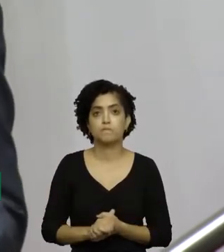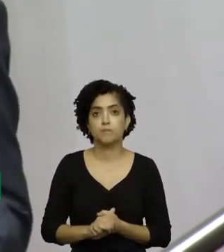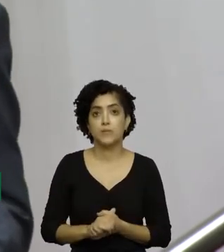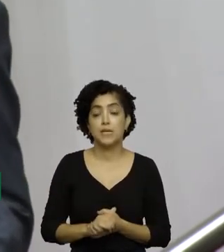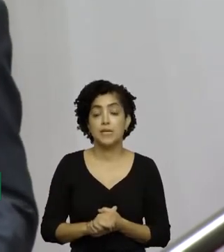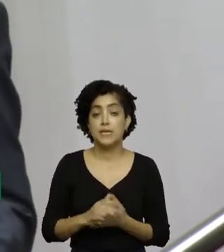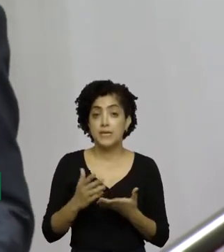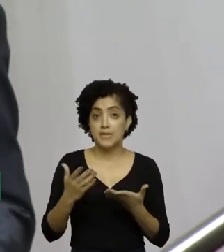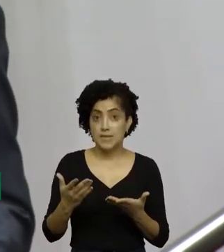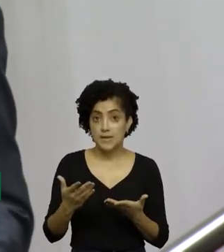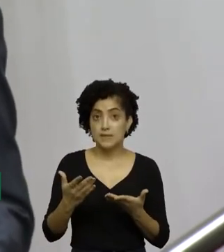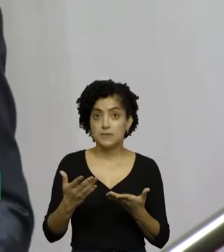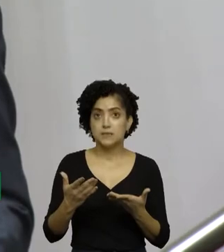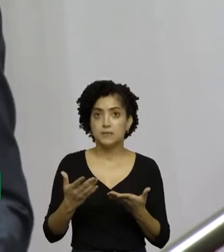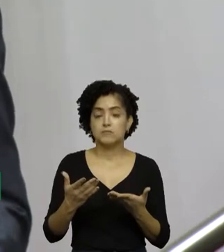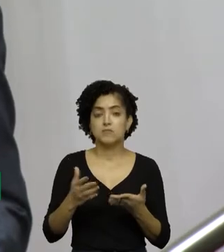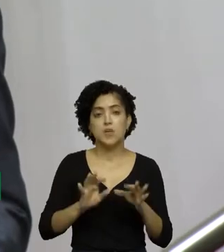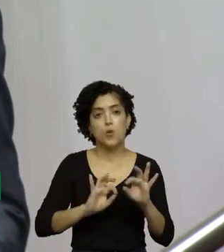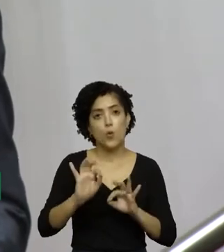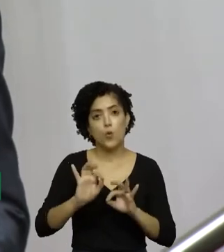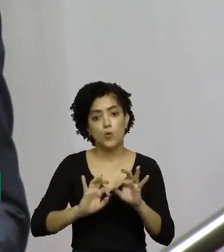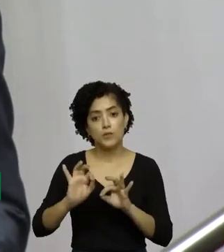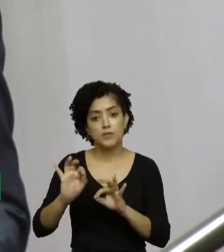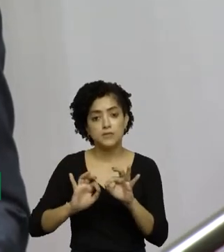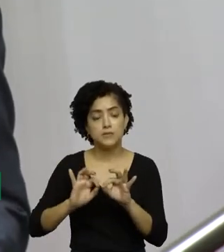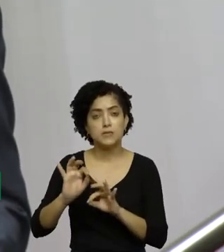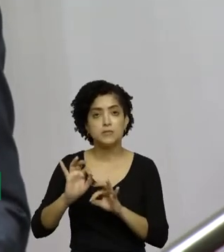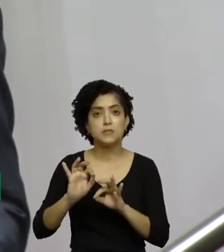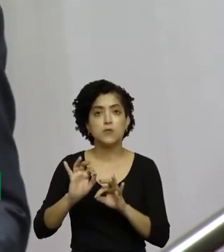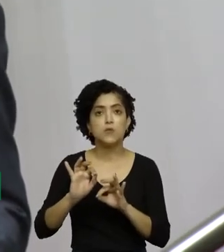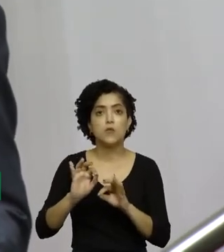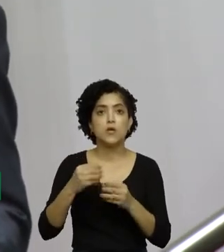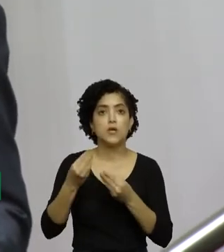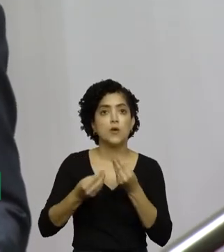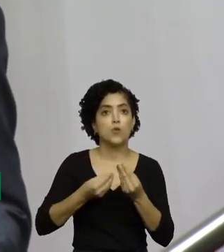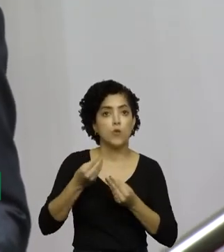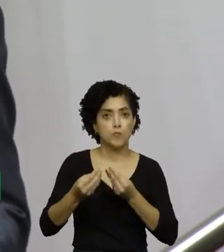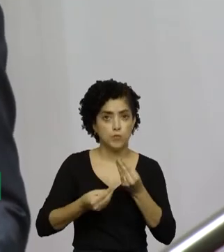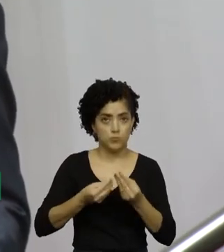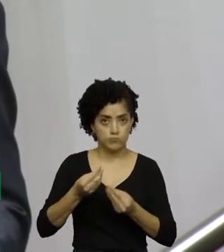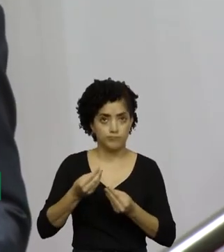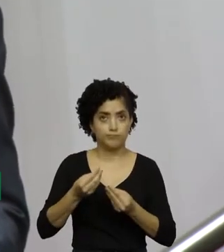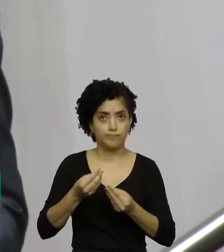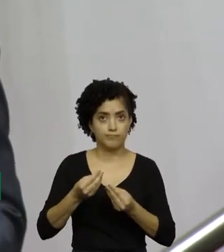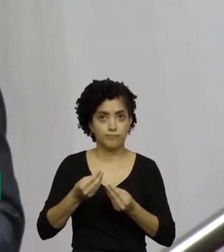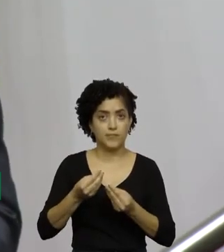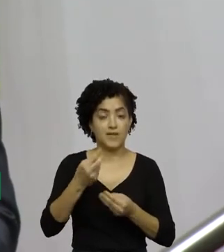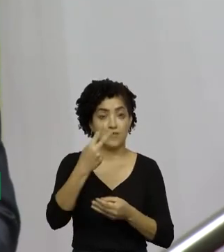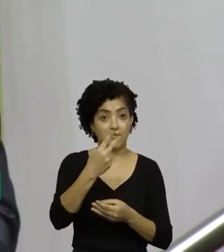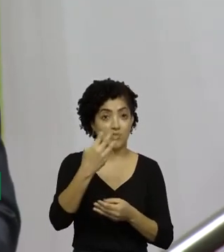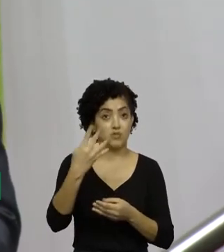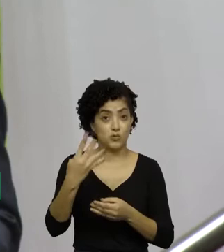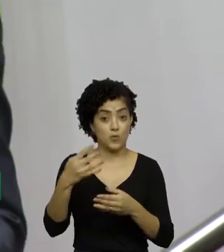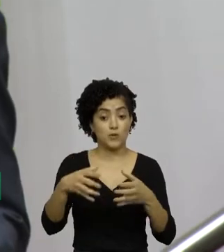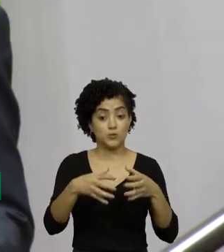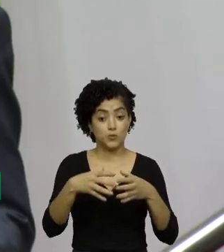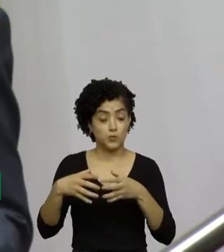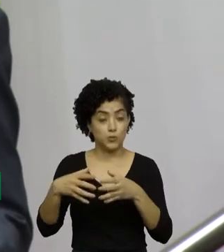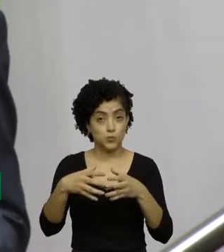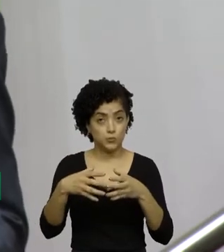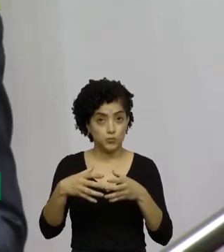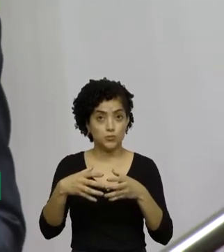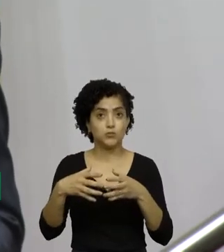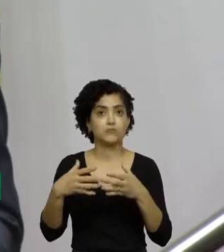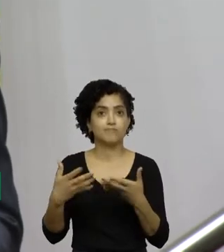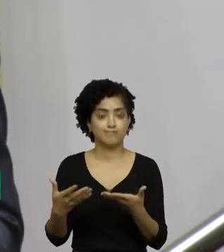que essa organização ela é feita por 24 entidades, sejam